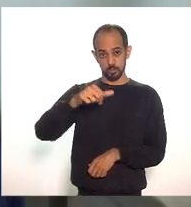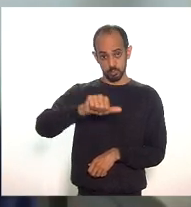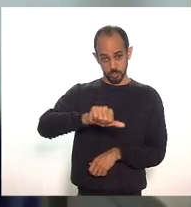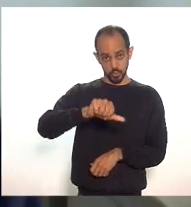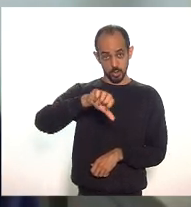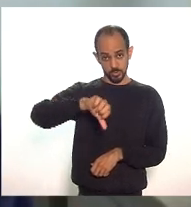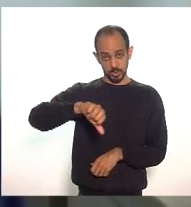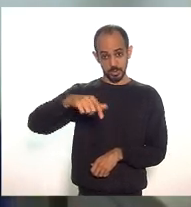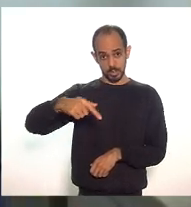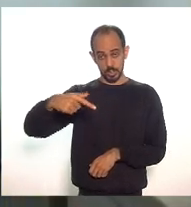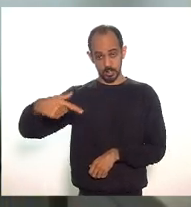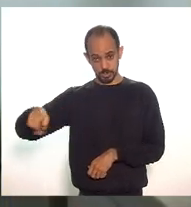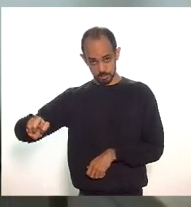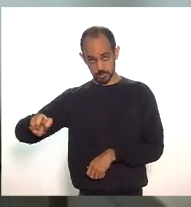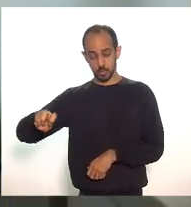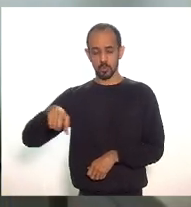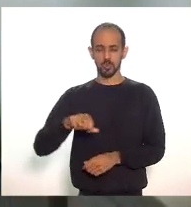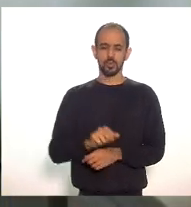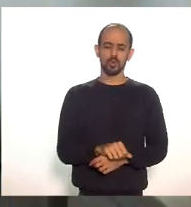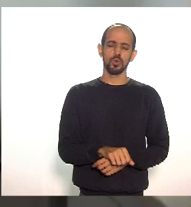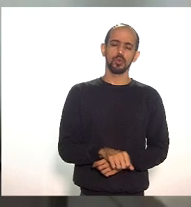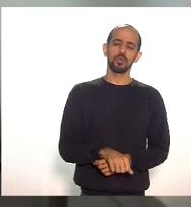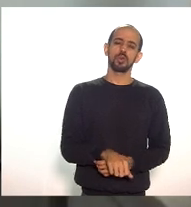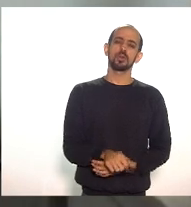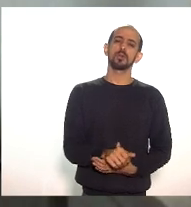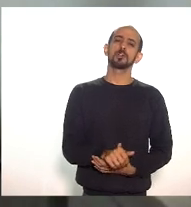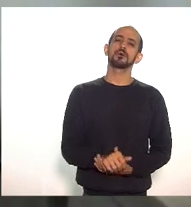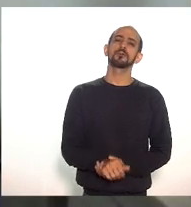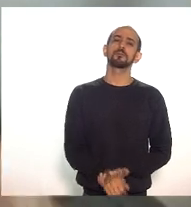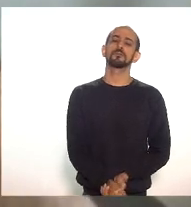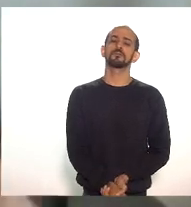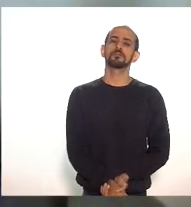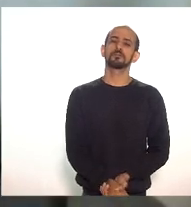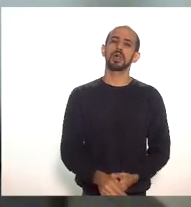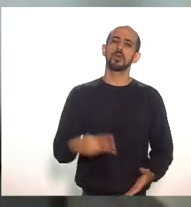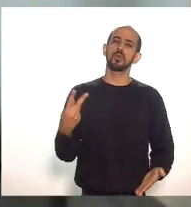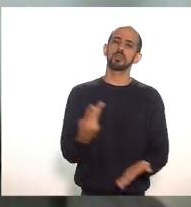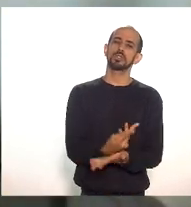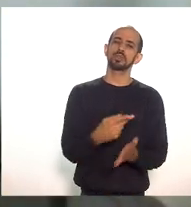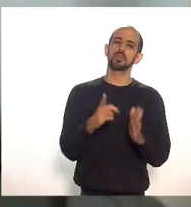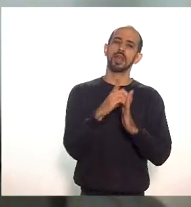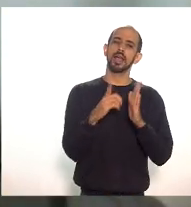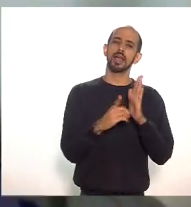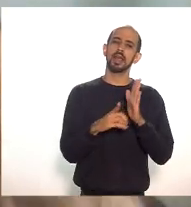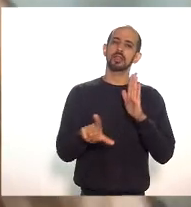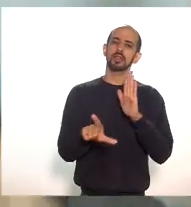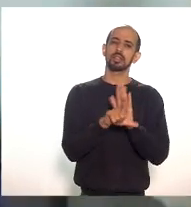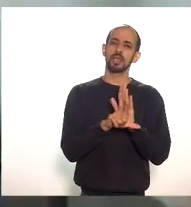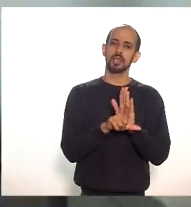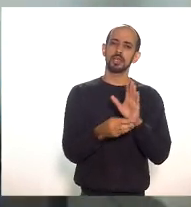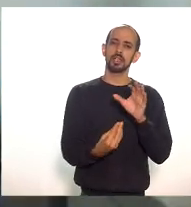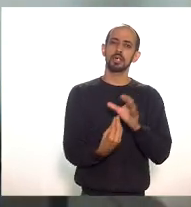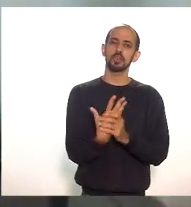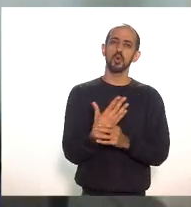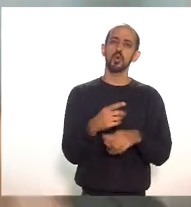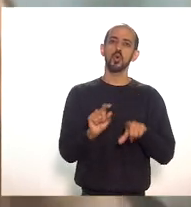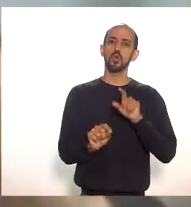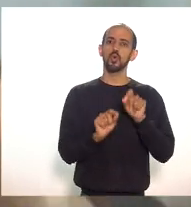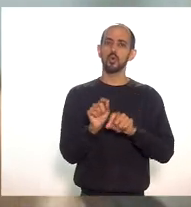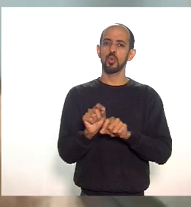era nascido 15 de março de 75 houve um decreto-lei que criou